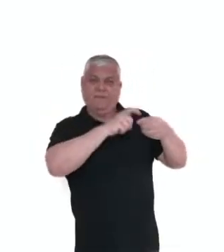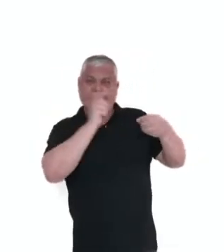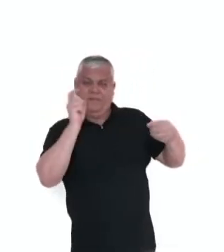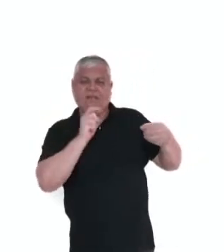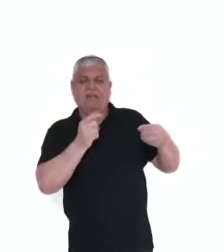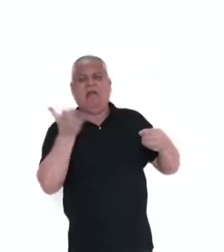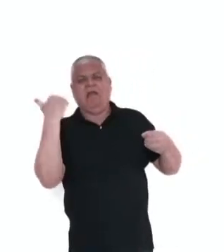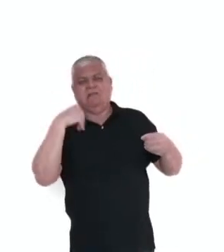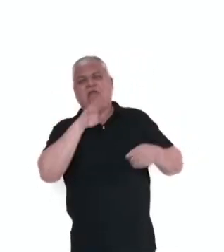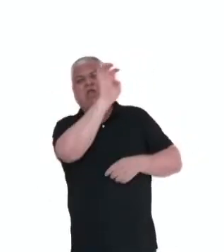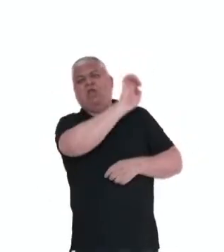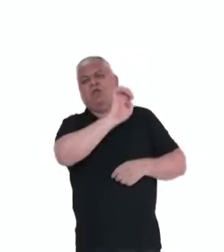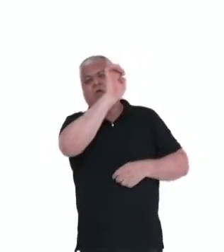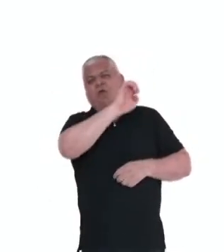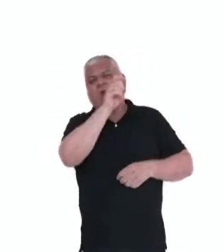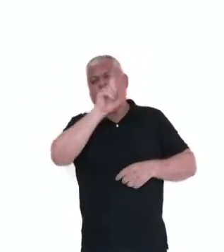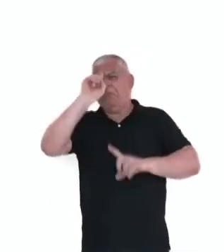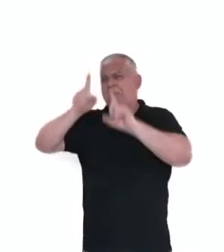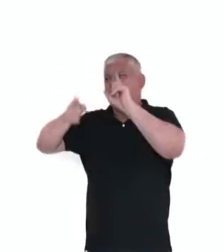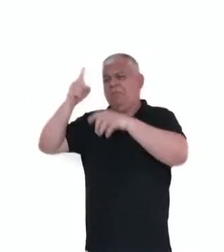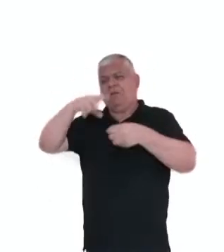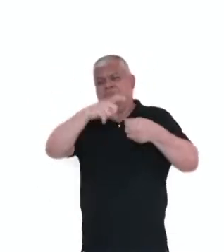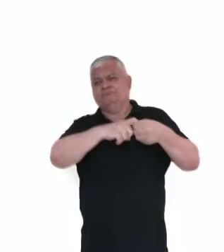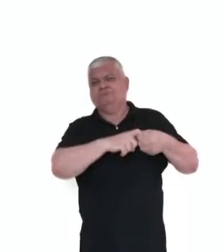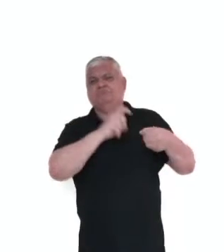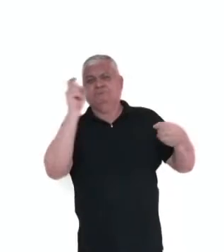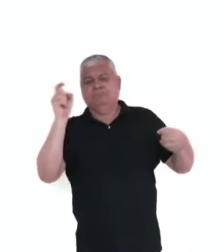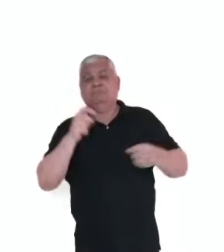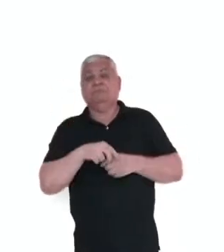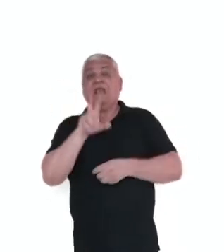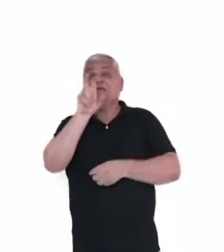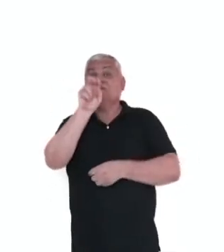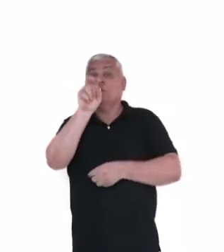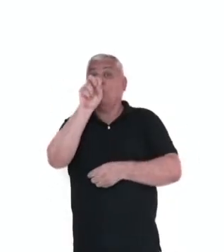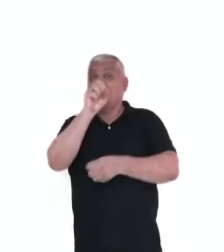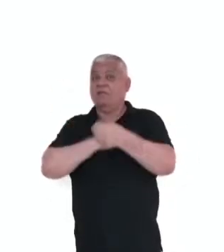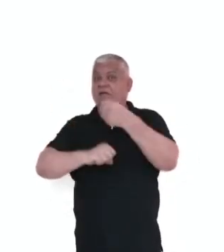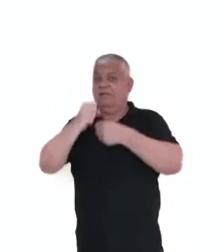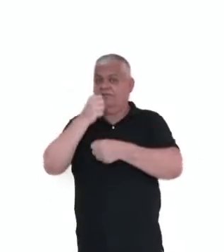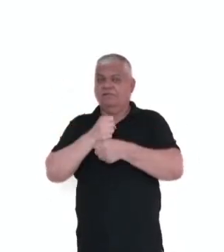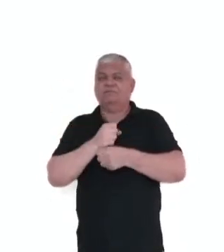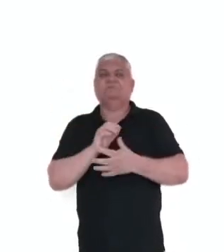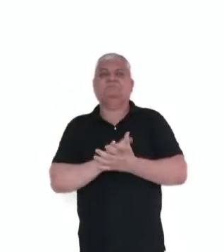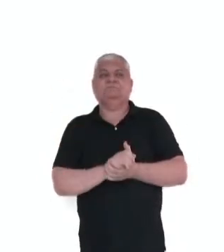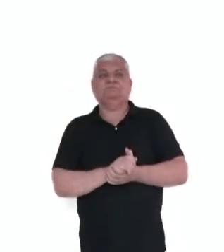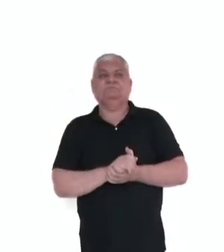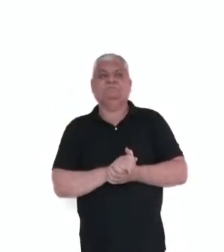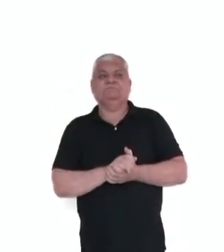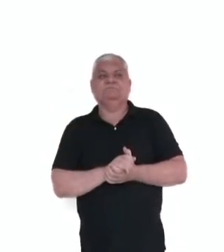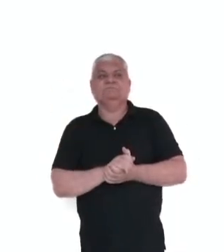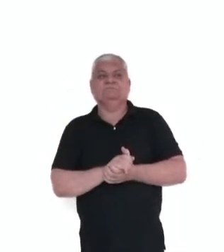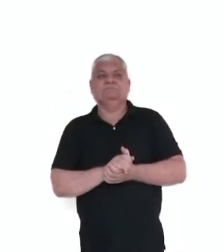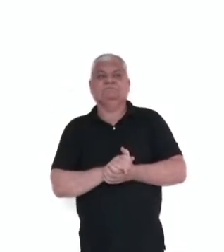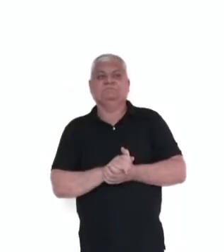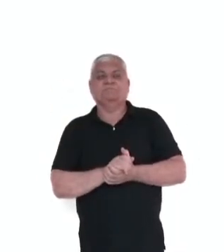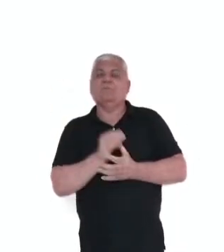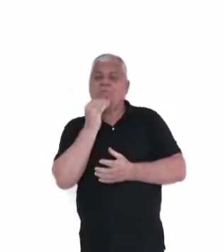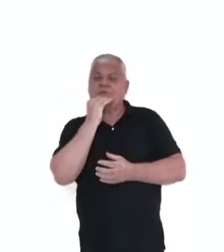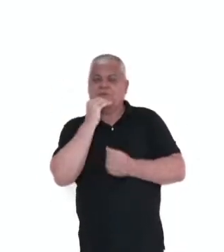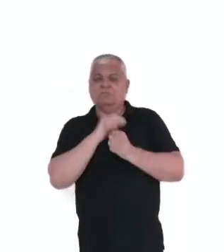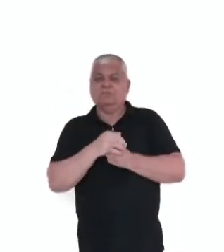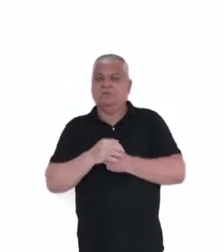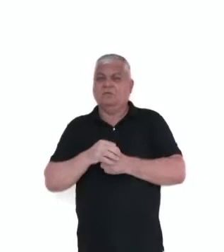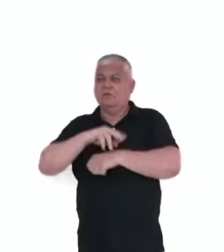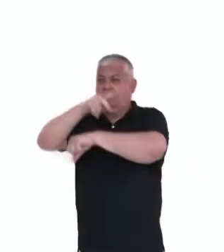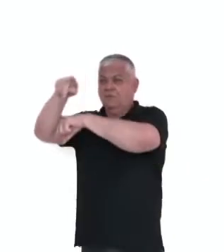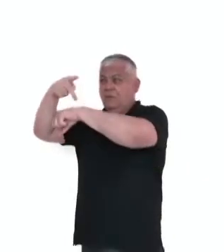colônias europeias há cerca de um pouco mais aí de 50 anos, né, conforme nós falamos aqui. Analisando a questão de independência dos